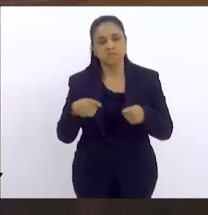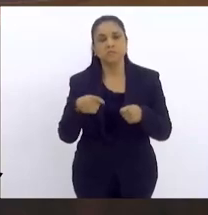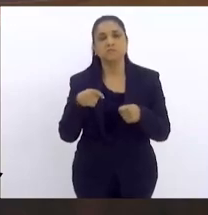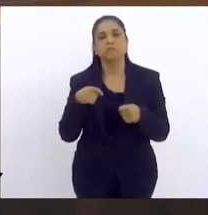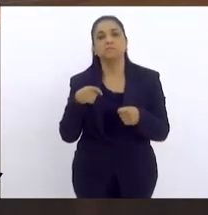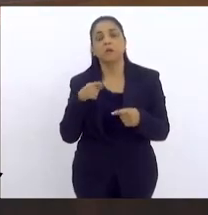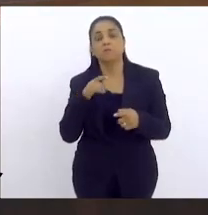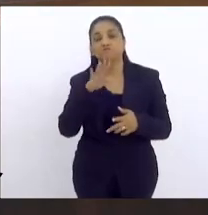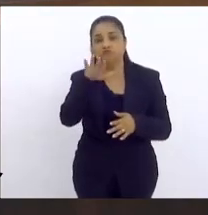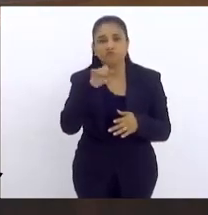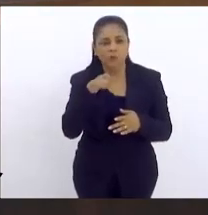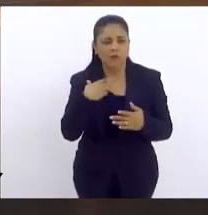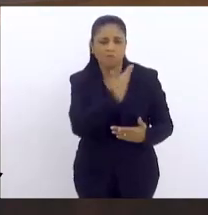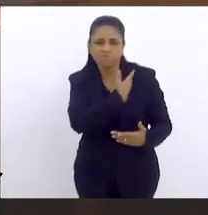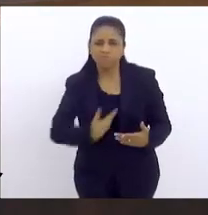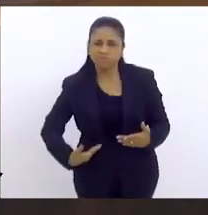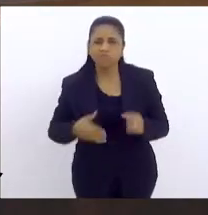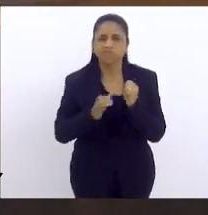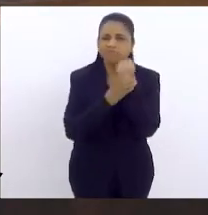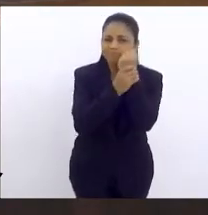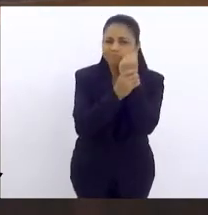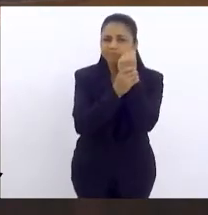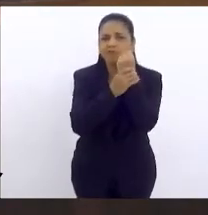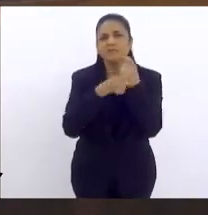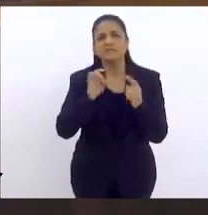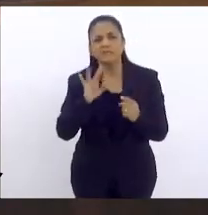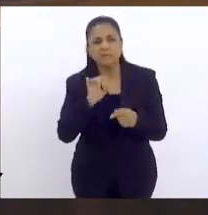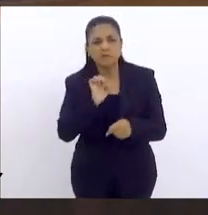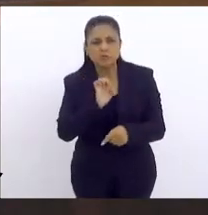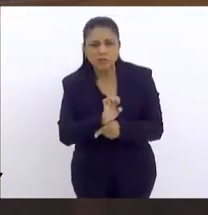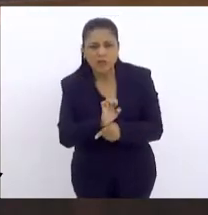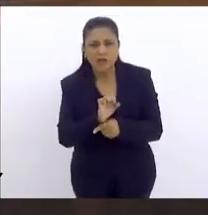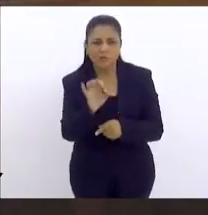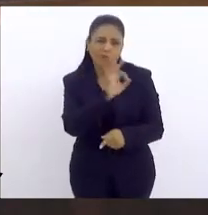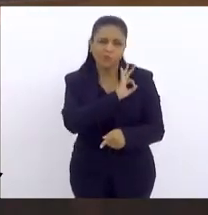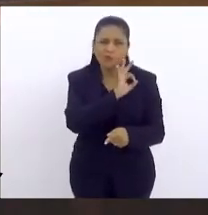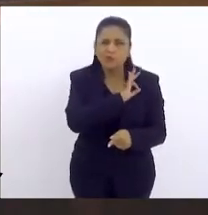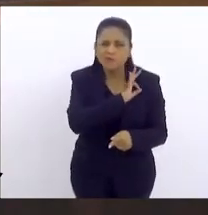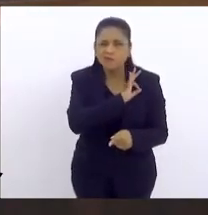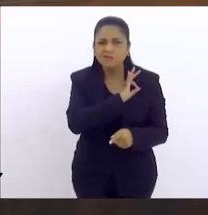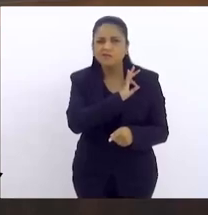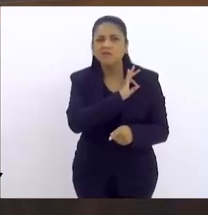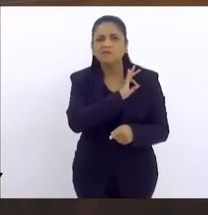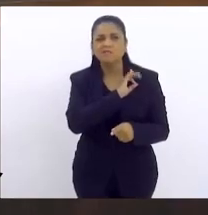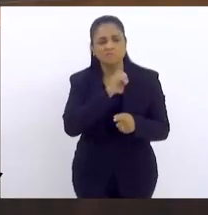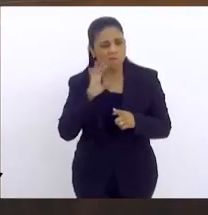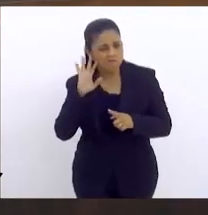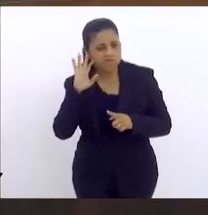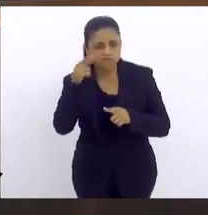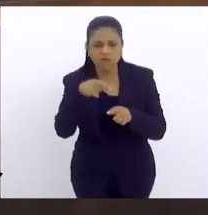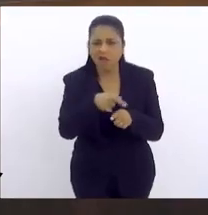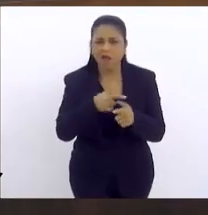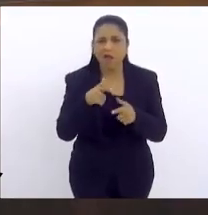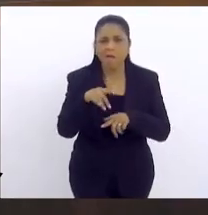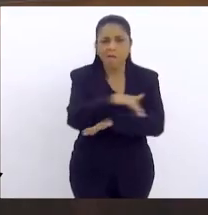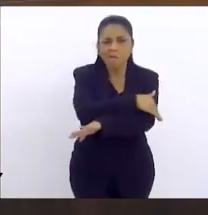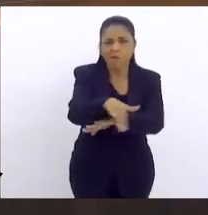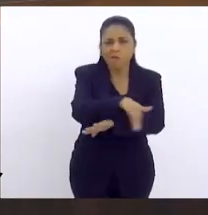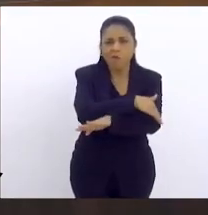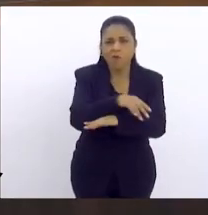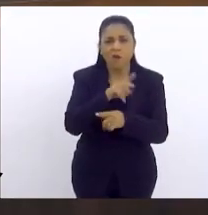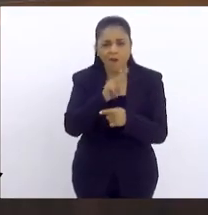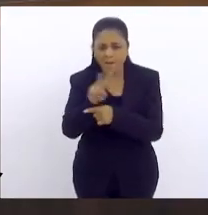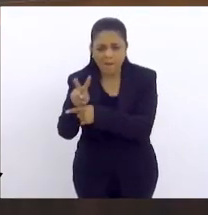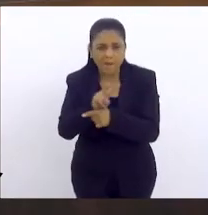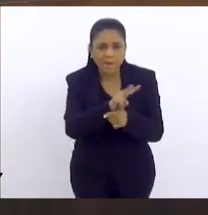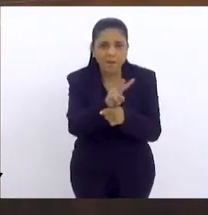estourar a segurança pública sempre na mão do Estado sempre na mão da Polícia Militar que faz policiamento intensivo da rua e quando a gente